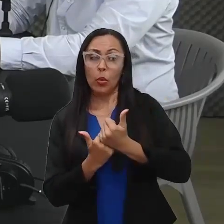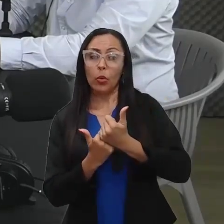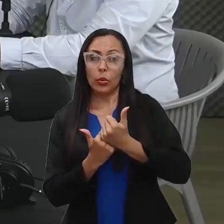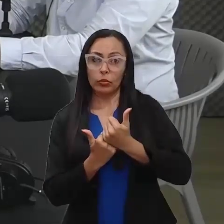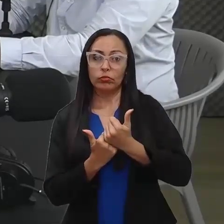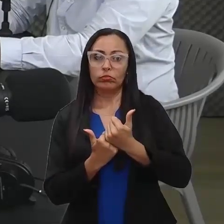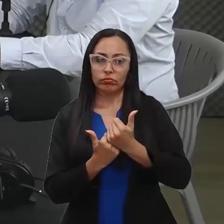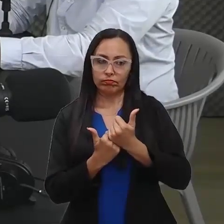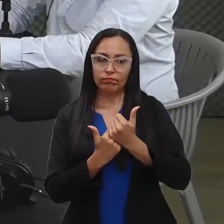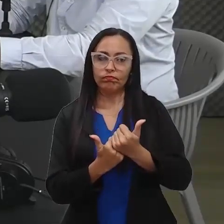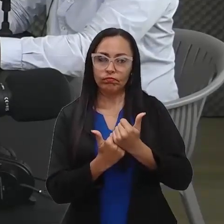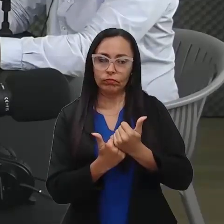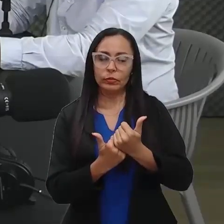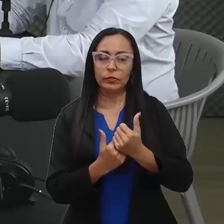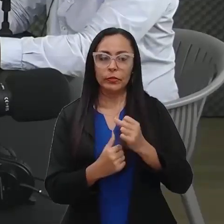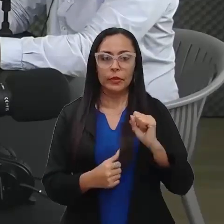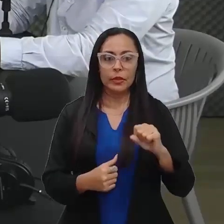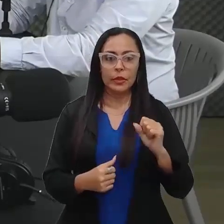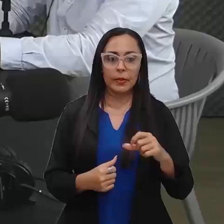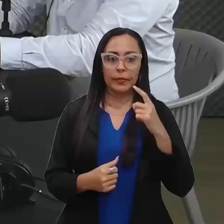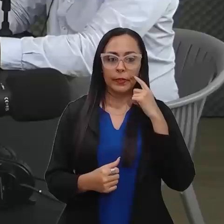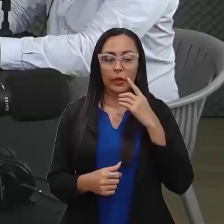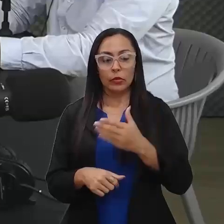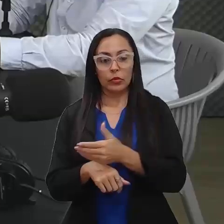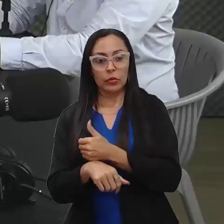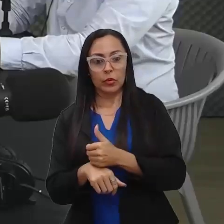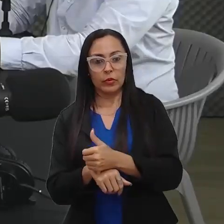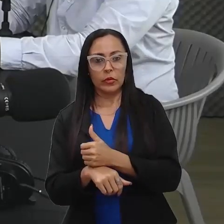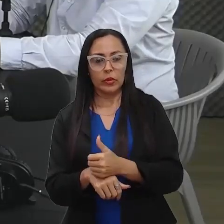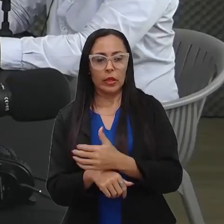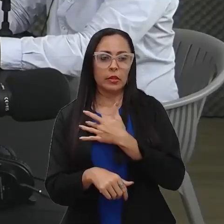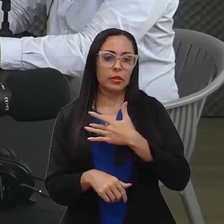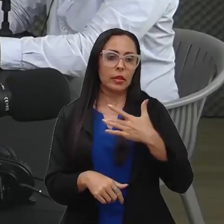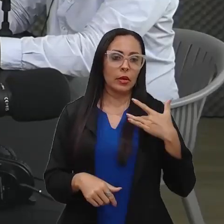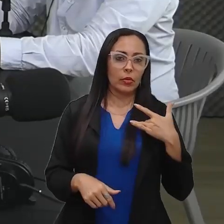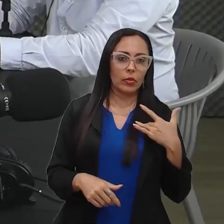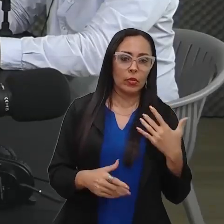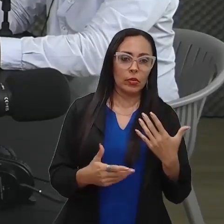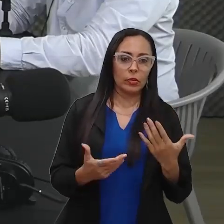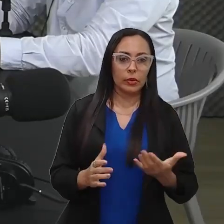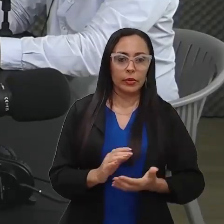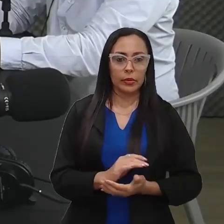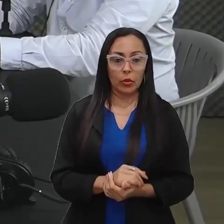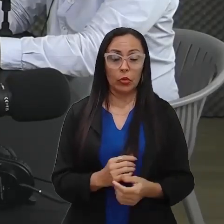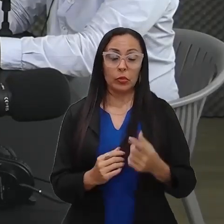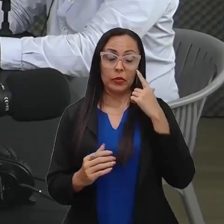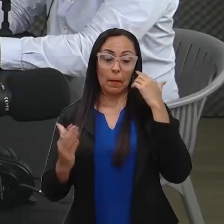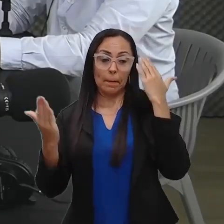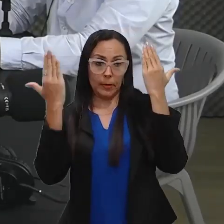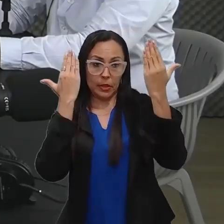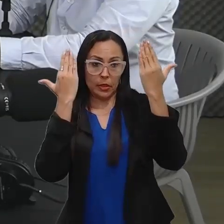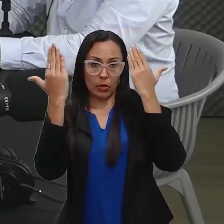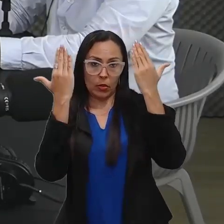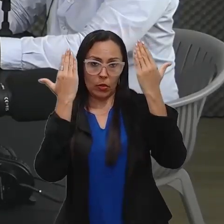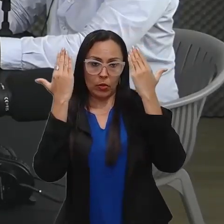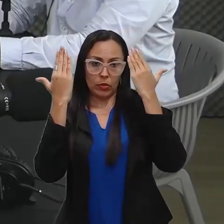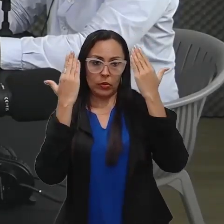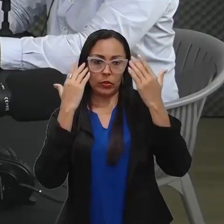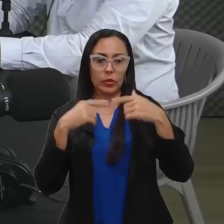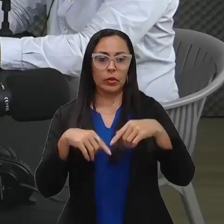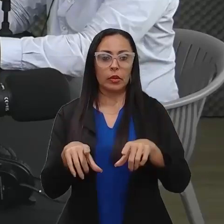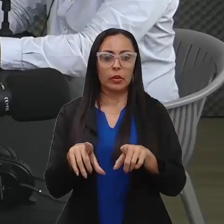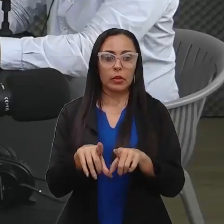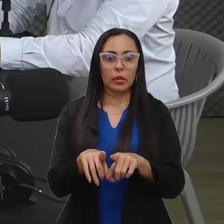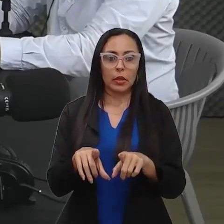né, em seguida, né, dos profissionais de saúde, né, tanto do ponto de vista psicológico como também,